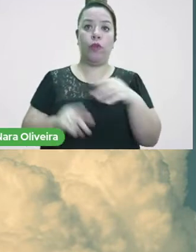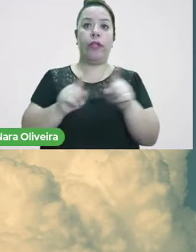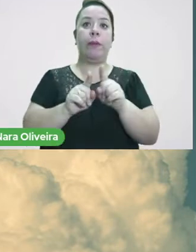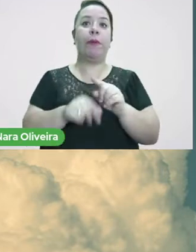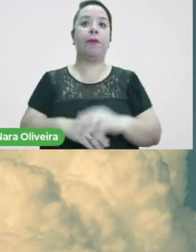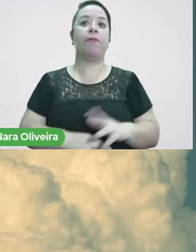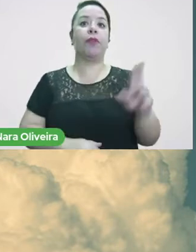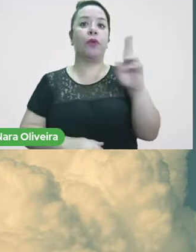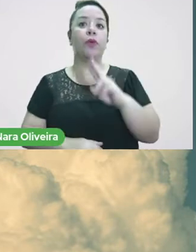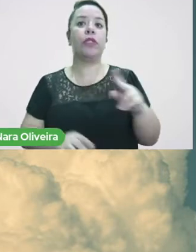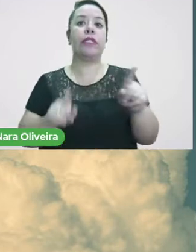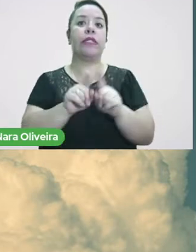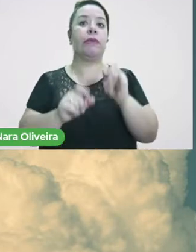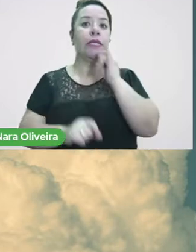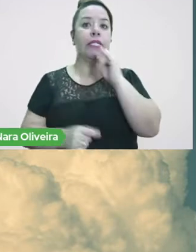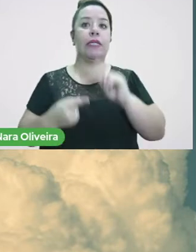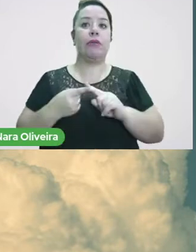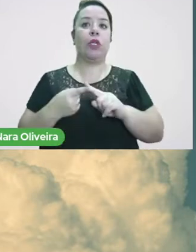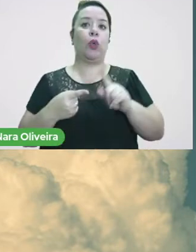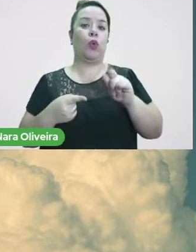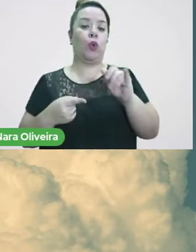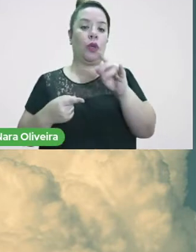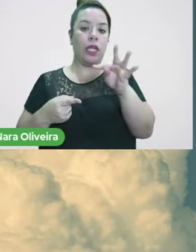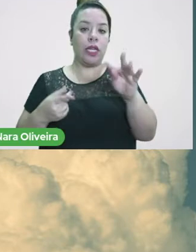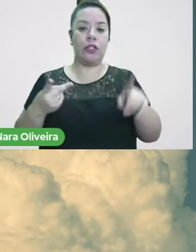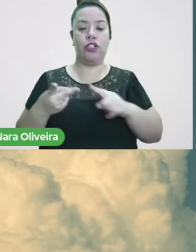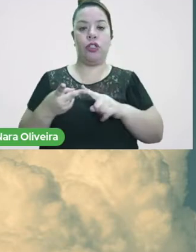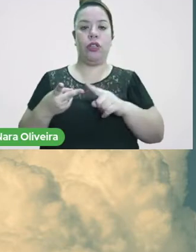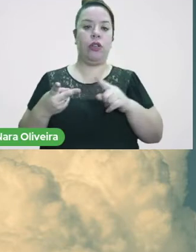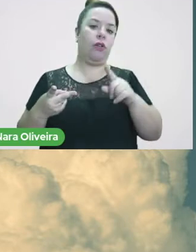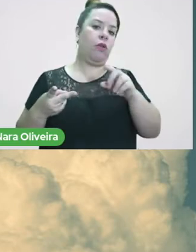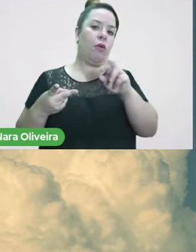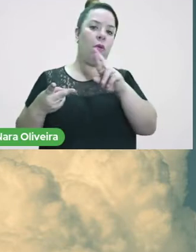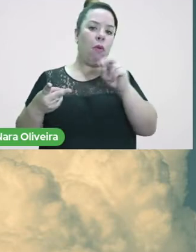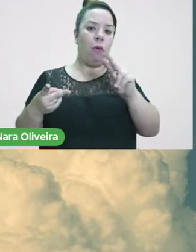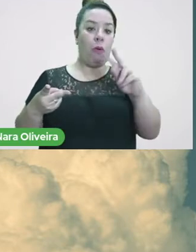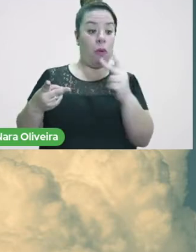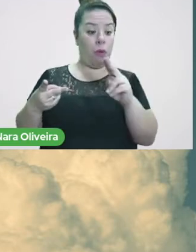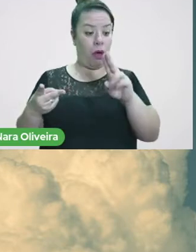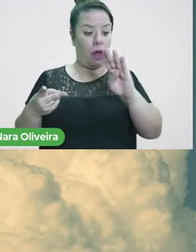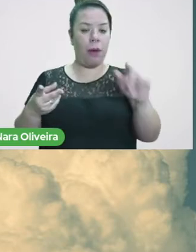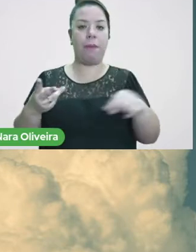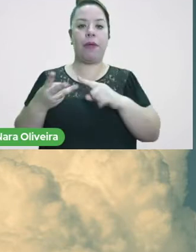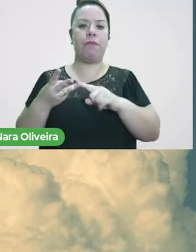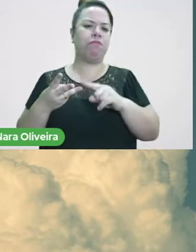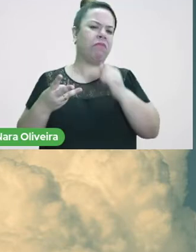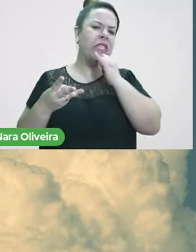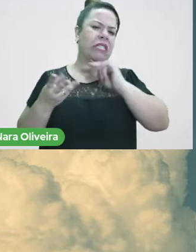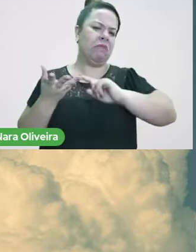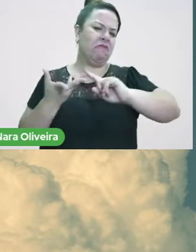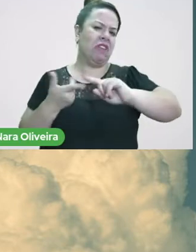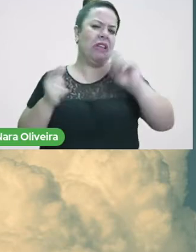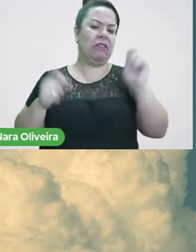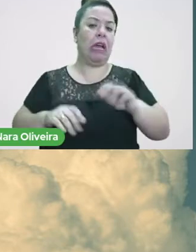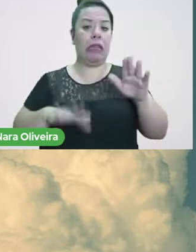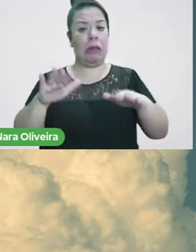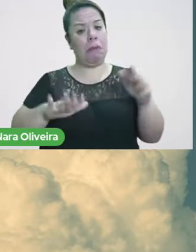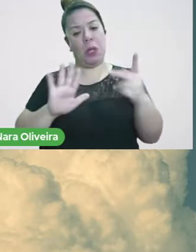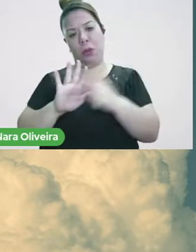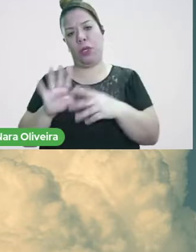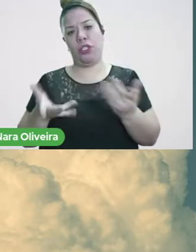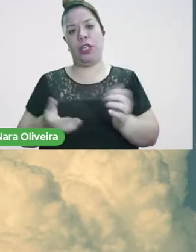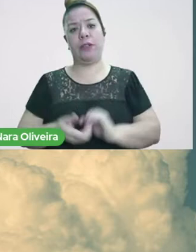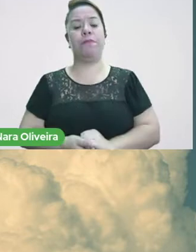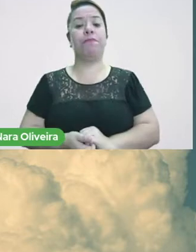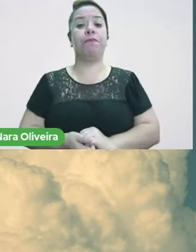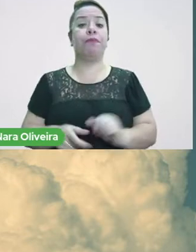o GitHub, as IDEs, o Jenkins, o console, então, botei exemplos aqui, pode ser, dependendo do projeto. No caso, como a gente está